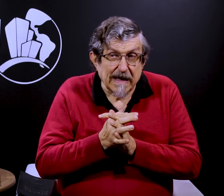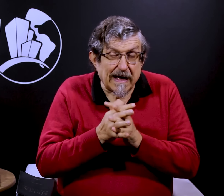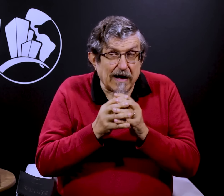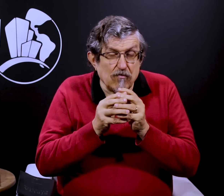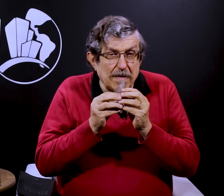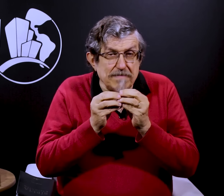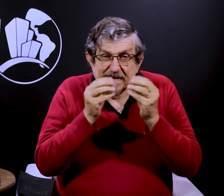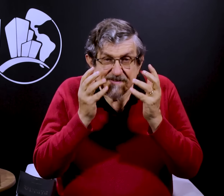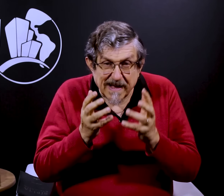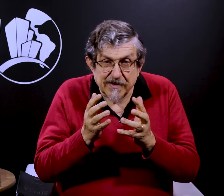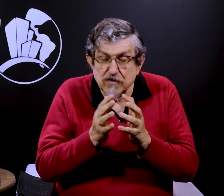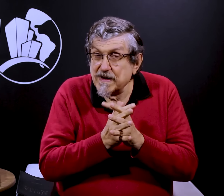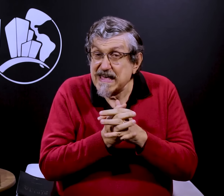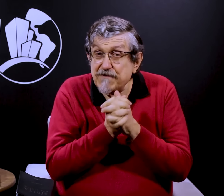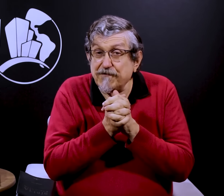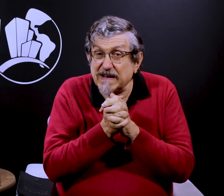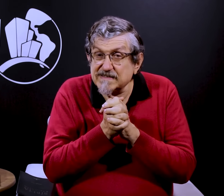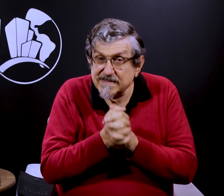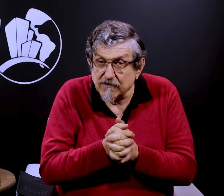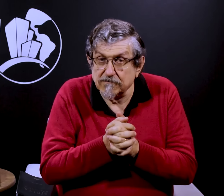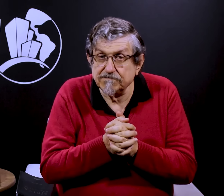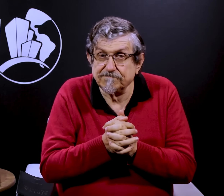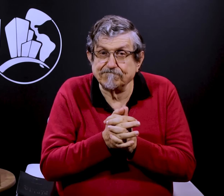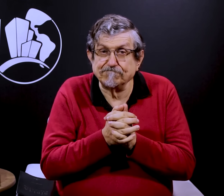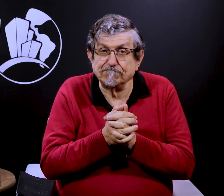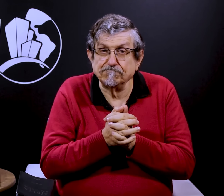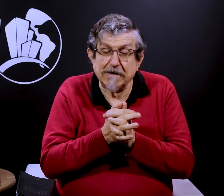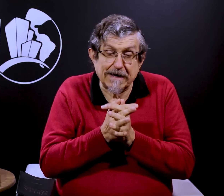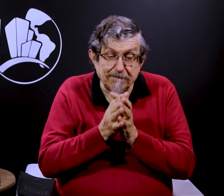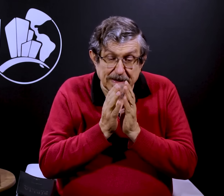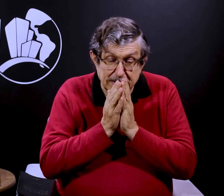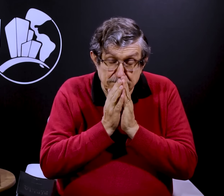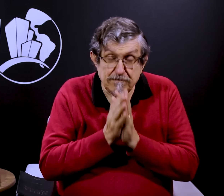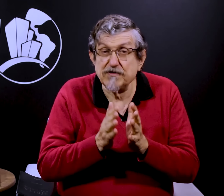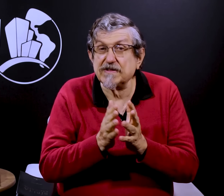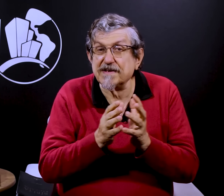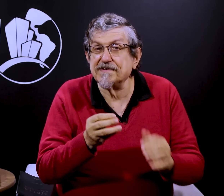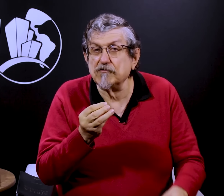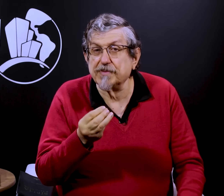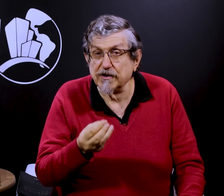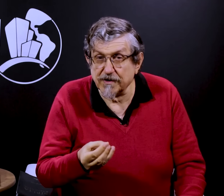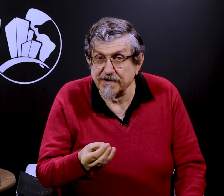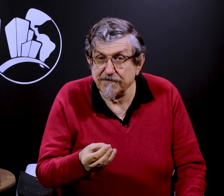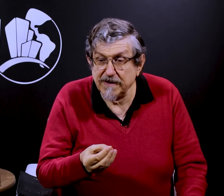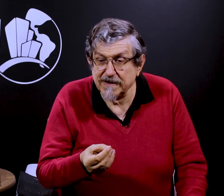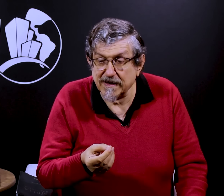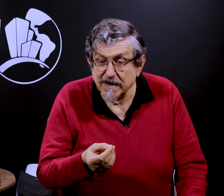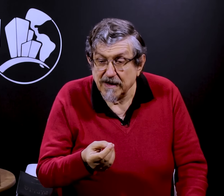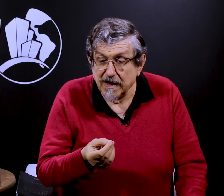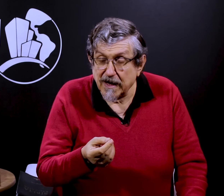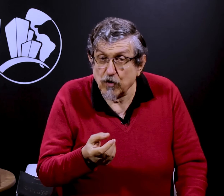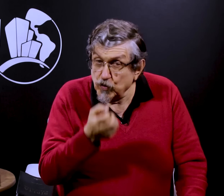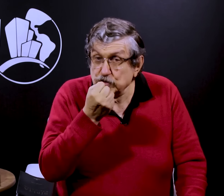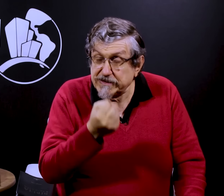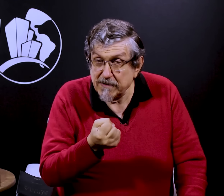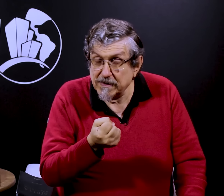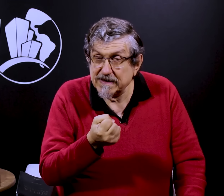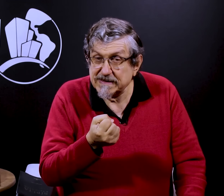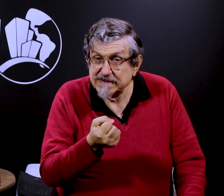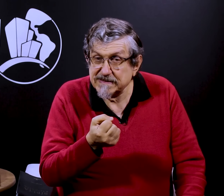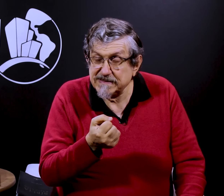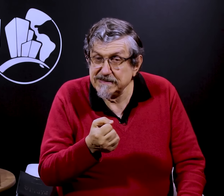a uma mensagem uma reflexão uma meditação paraa nossa vida a com